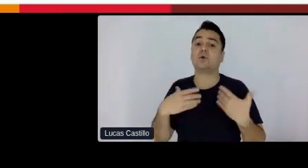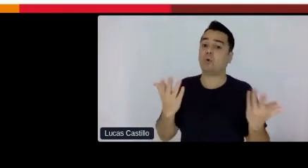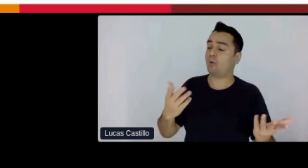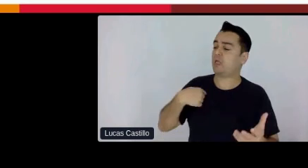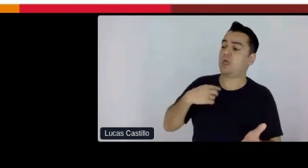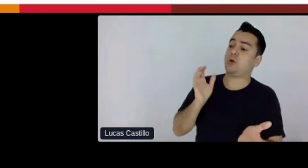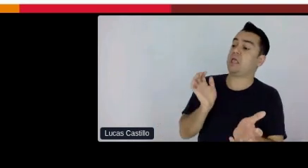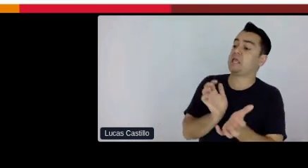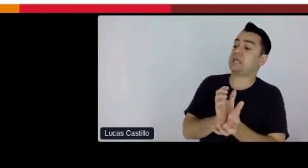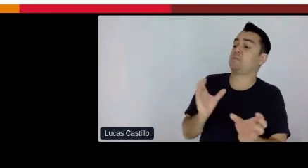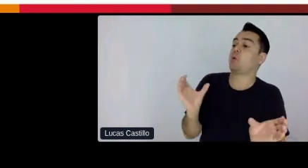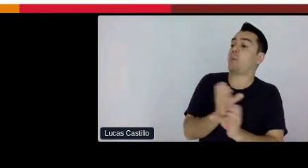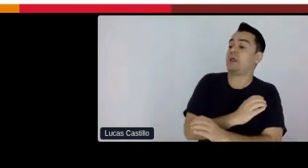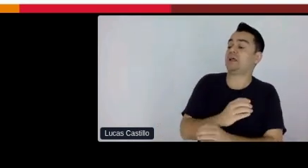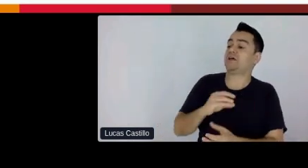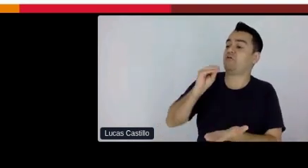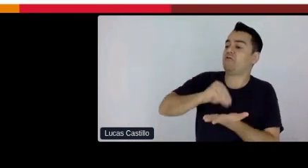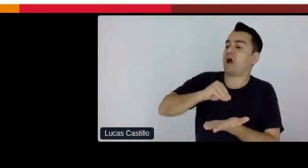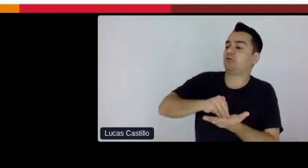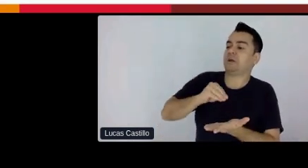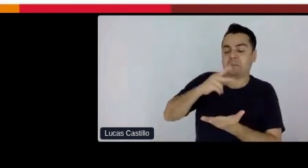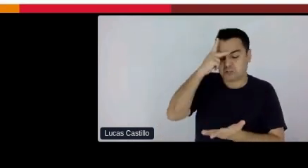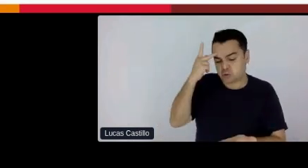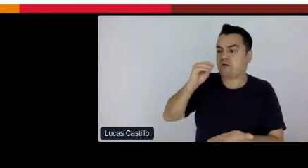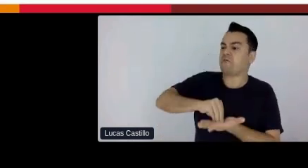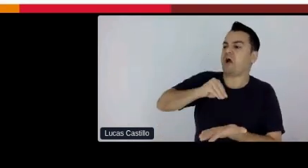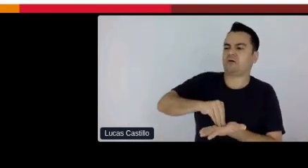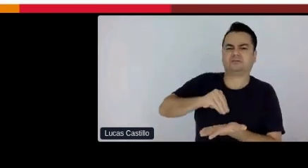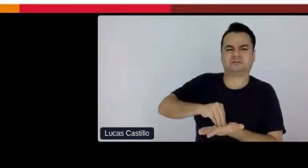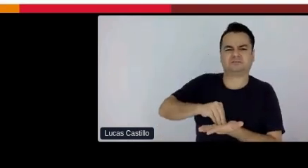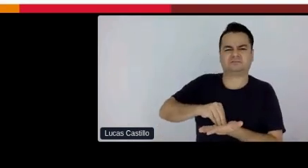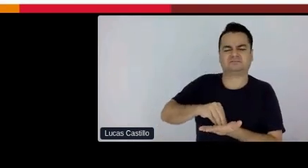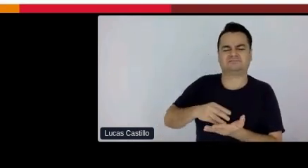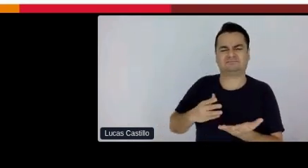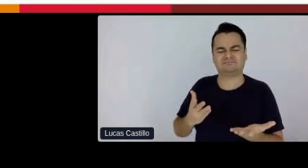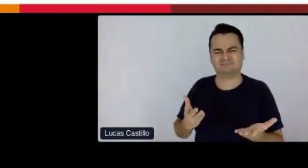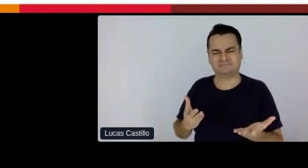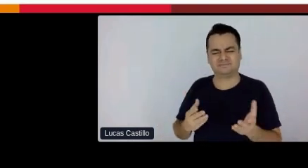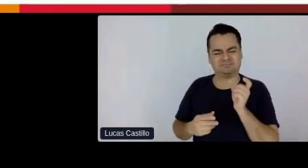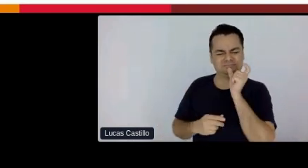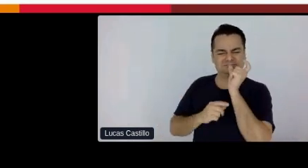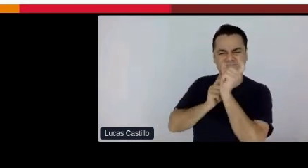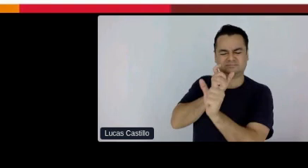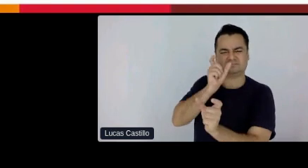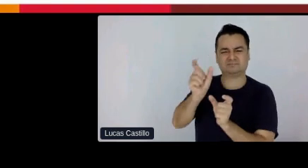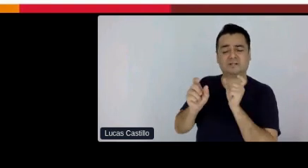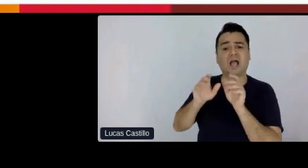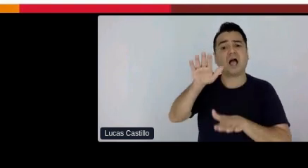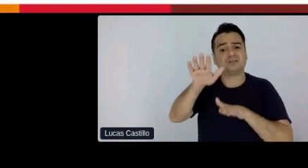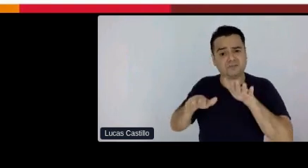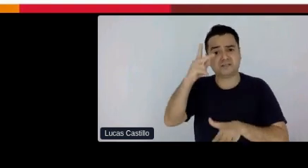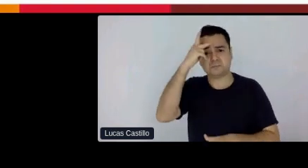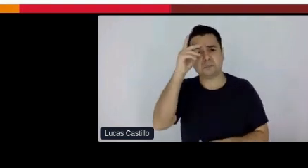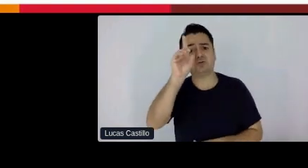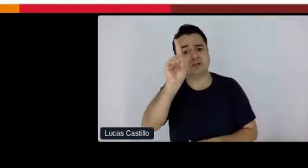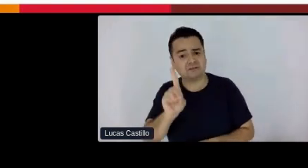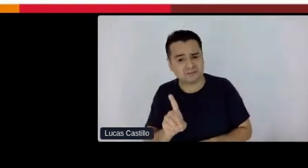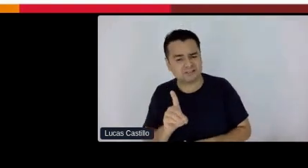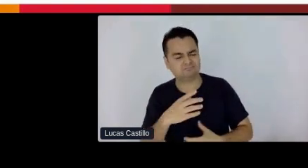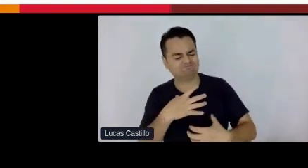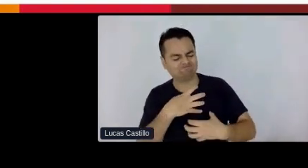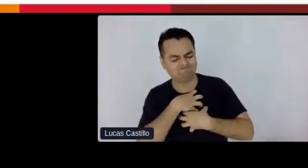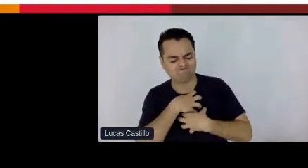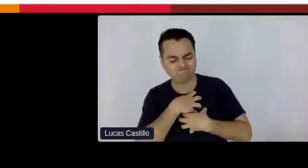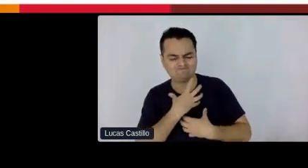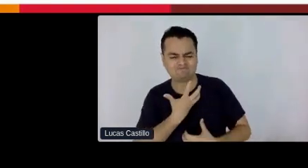faltando gente na minha equipe. Começa a mudar o que vocês estão falando, porque eu vejo que, por exemplo, essa fala aí, ela se repete muito nas organizações.